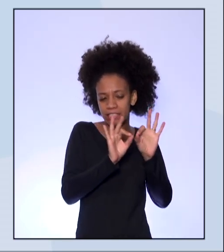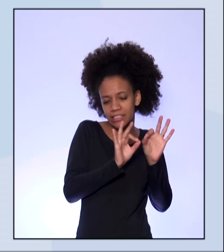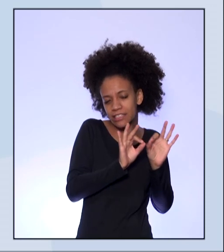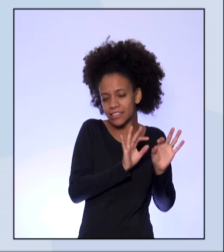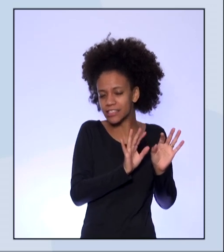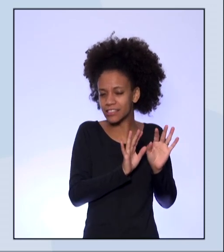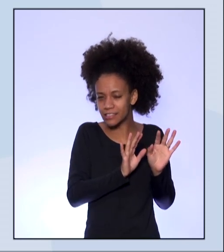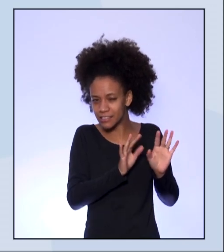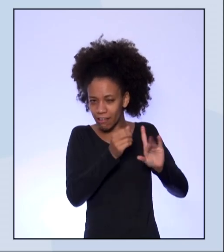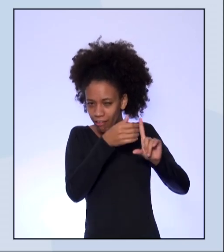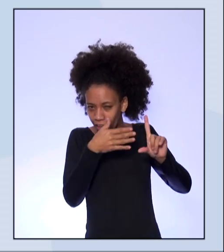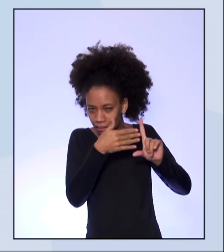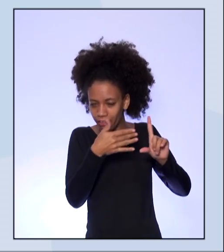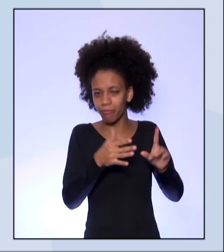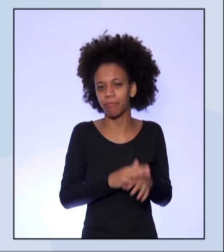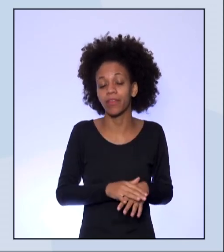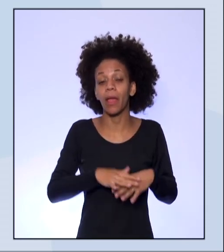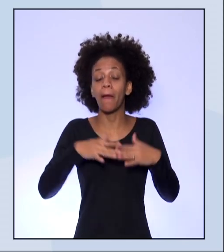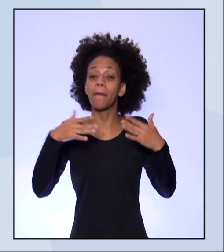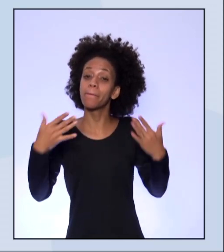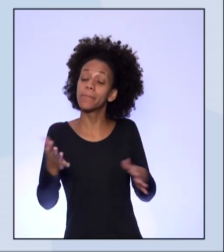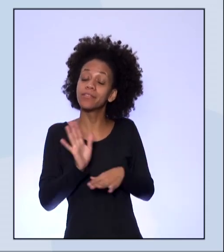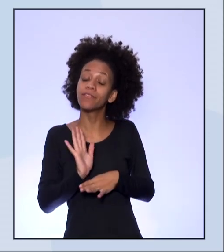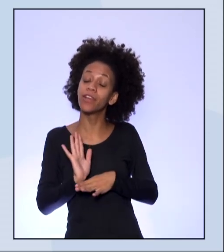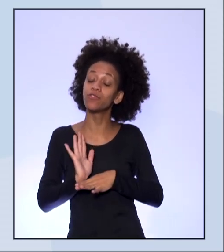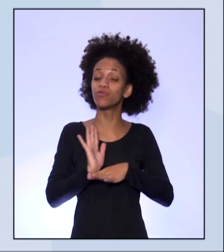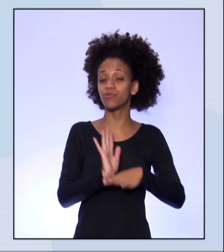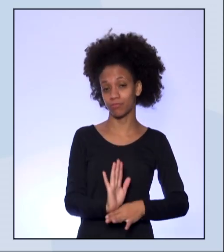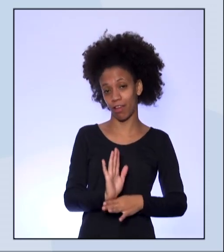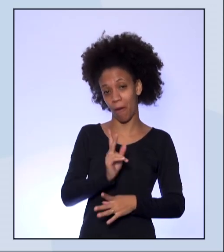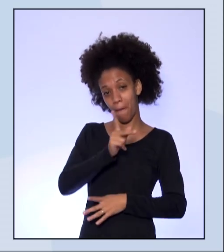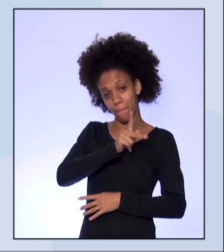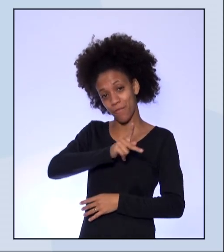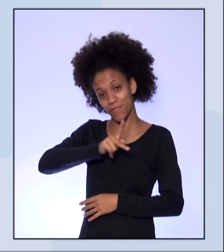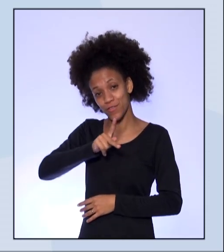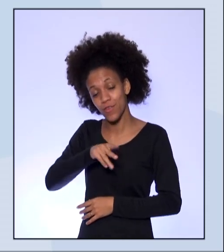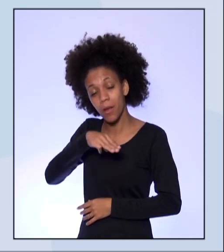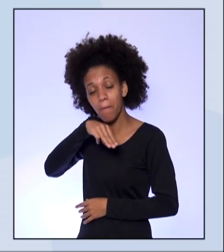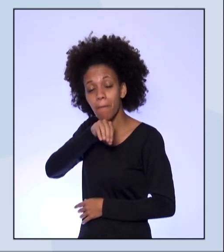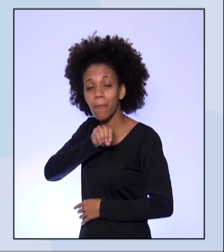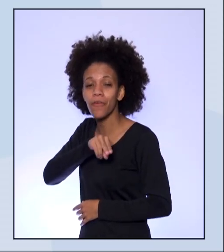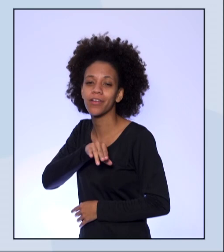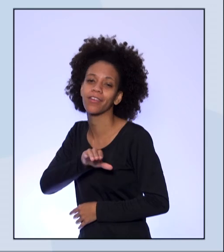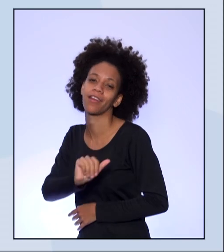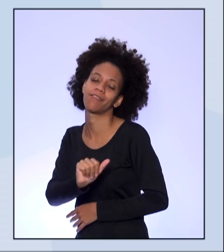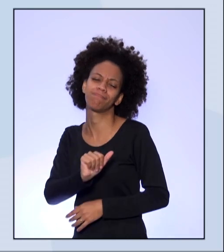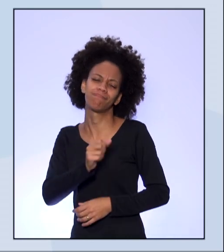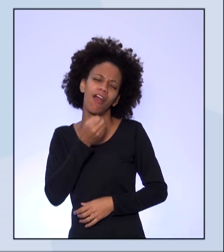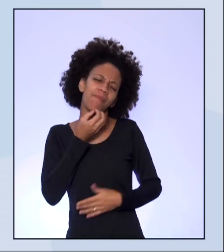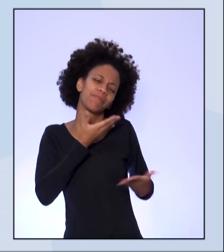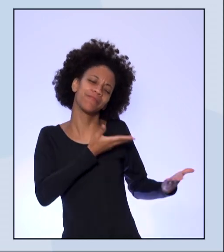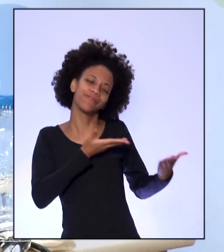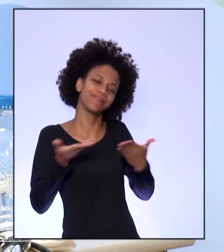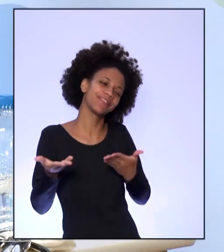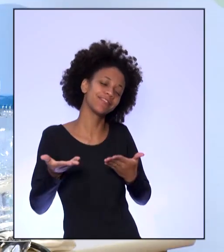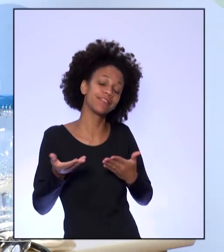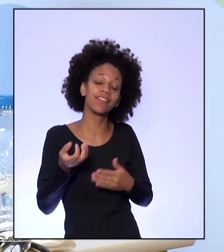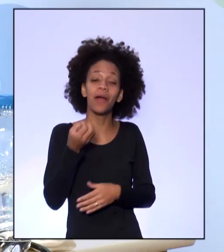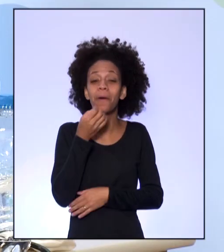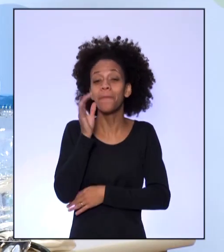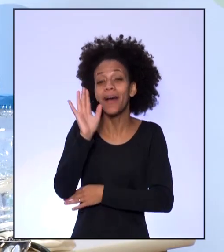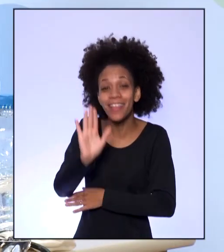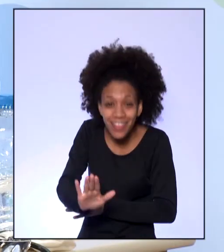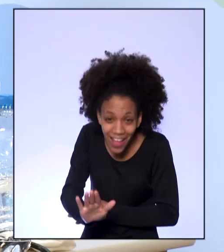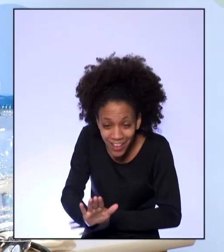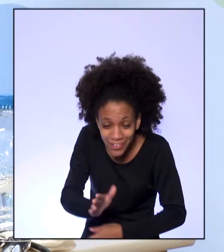exemplo. E quem vai tocar para nós essa aula hoje será a professora Mônica. Professora Mônica, muito bem-vinda. Boa